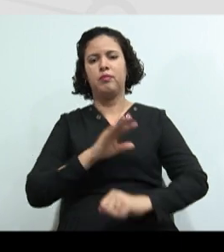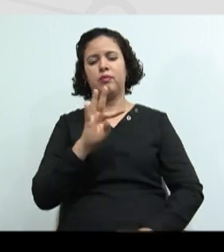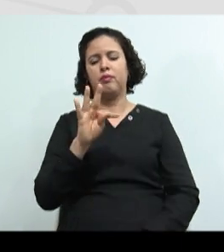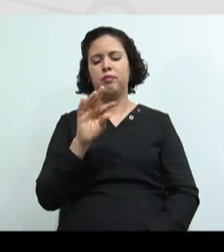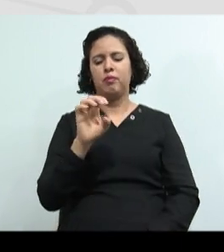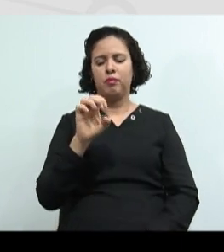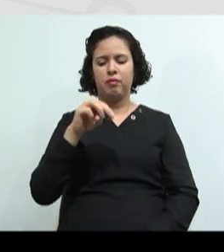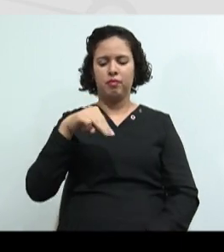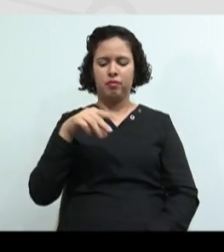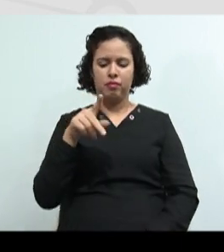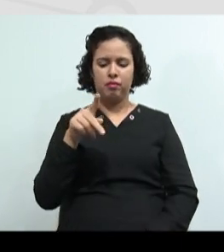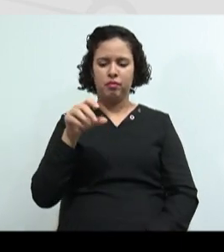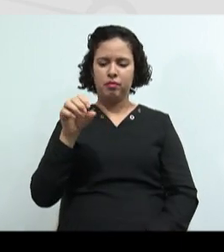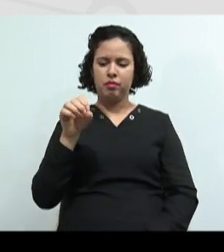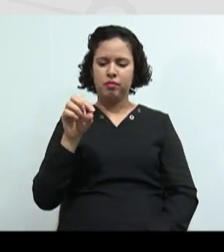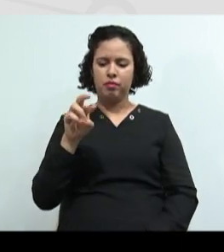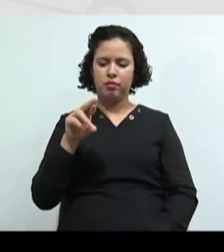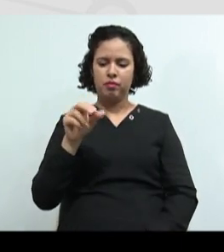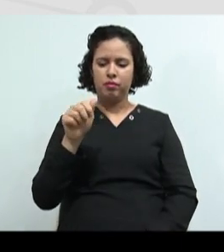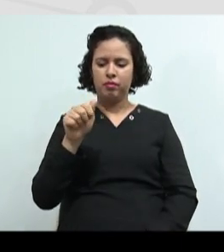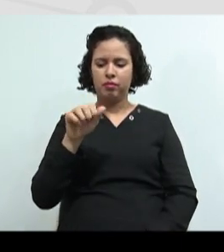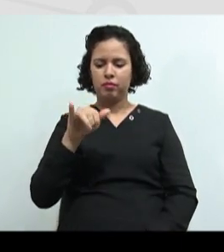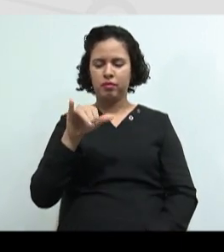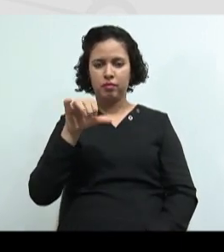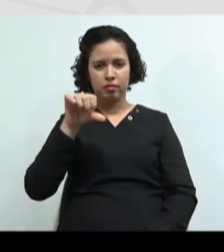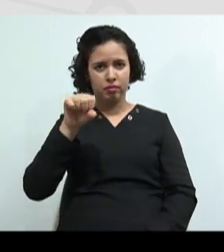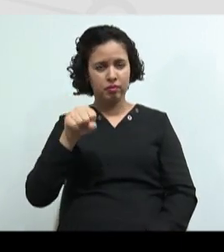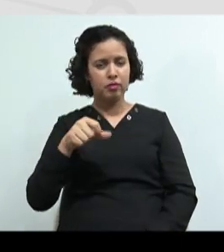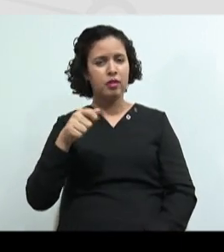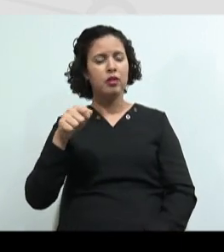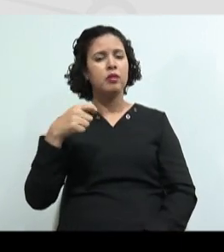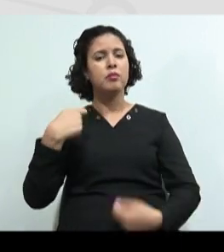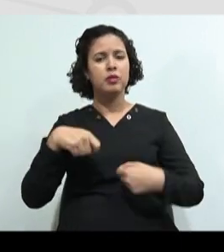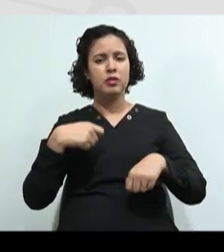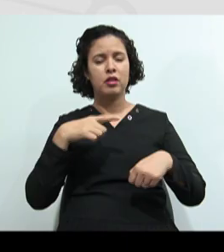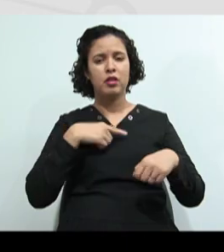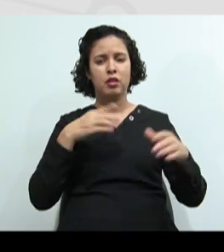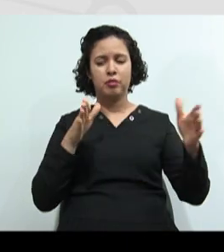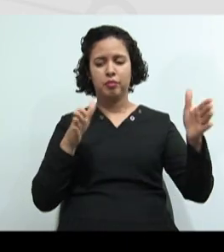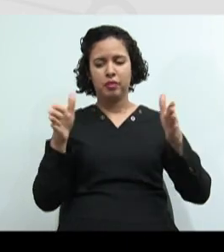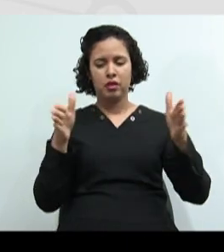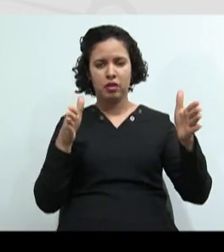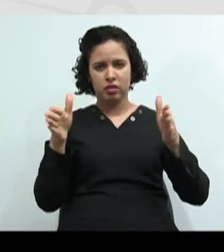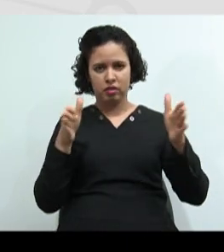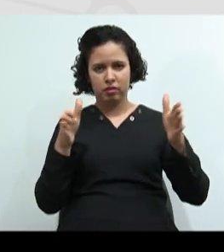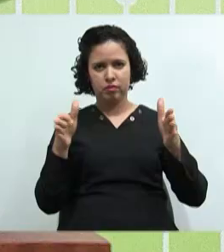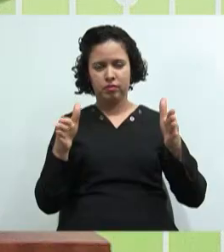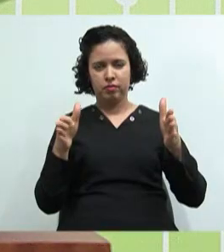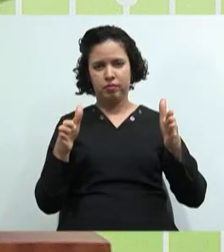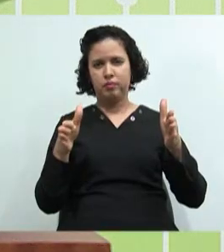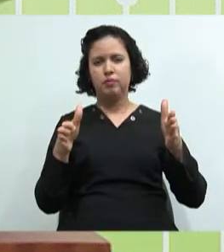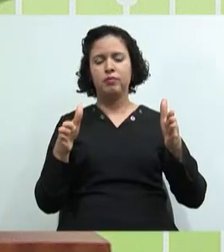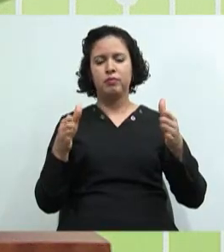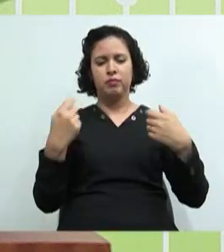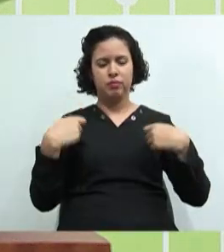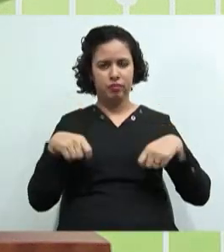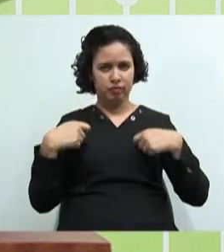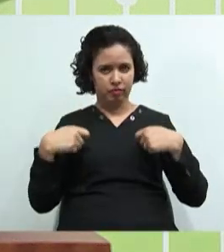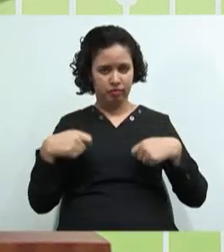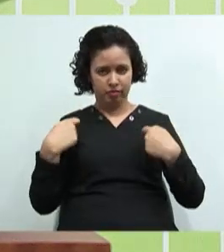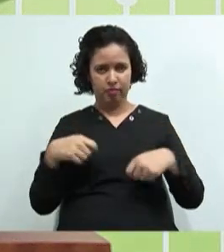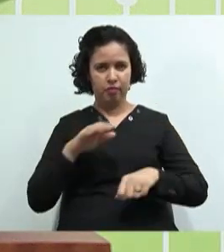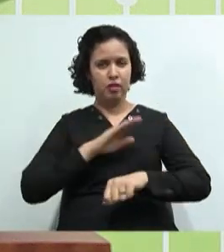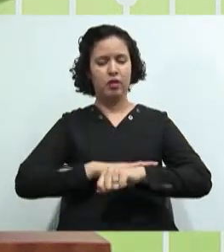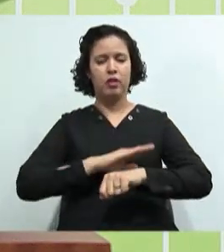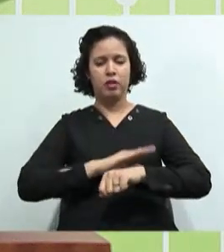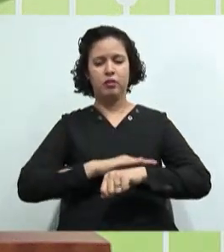metas precisam ser temporais? Você precisa definir um espaço de tempo, tá? Pode voltar aqui para mim, você precisa definir um espaço de